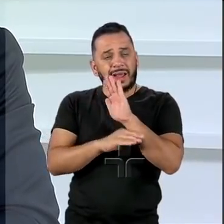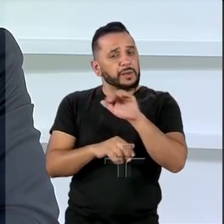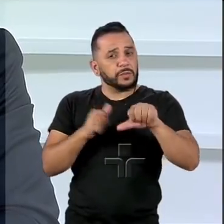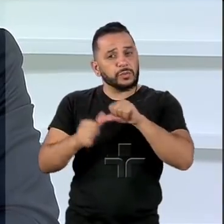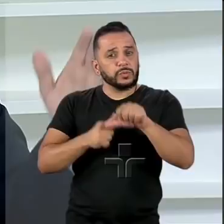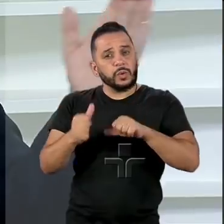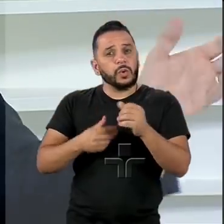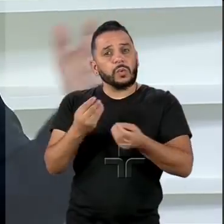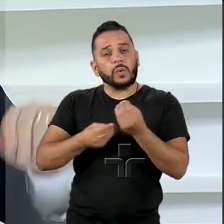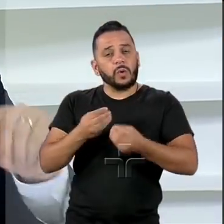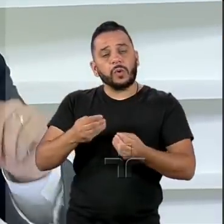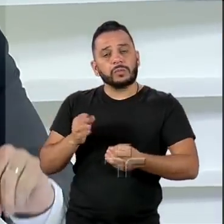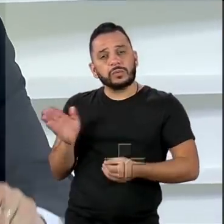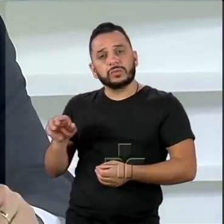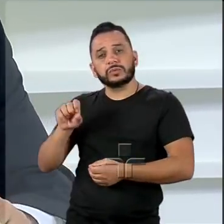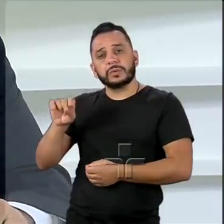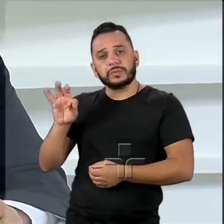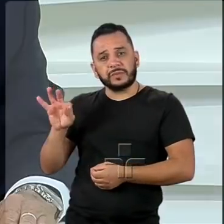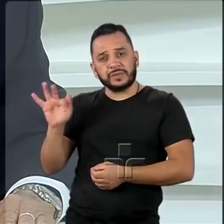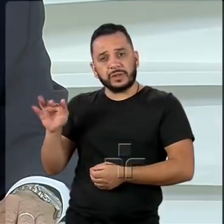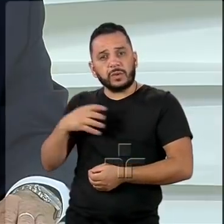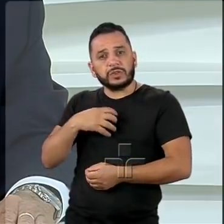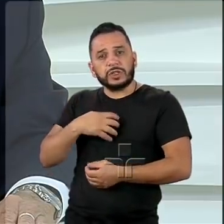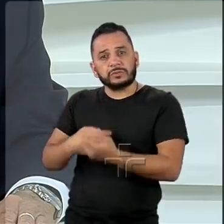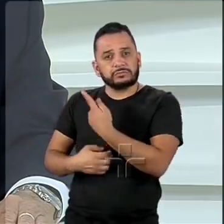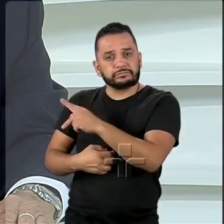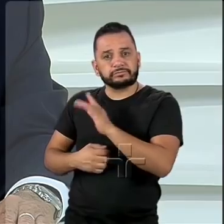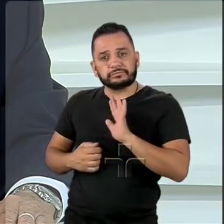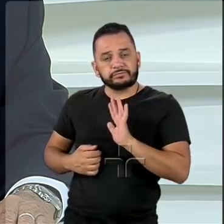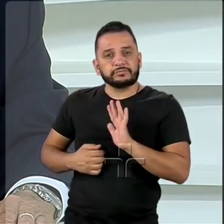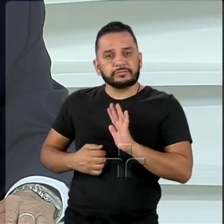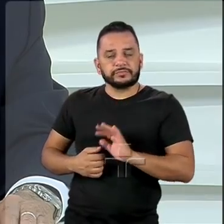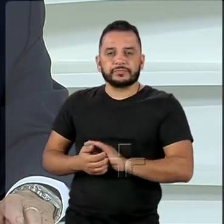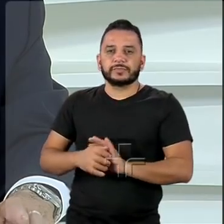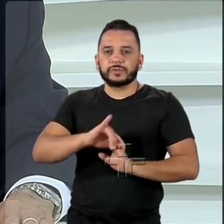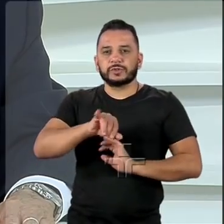comportar. Doutor José Carlos.